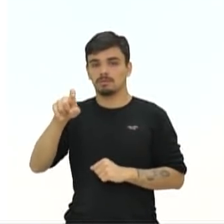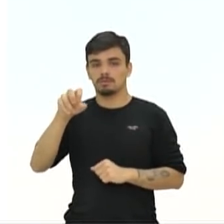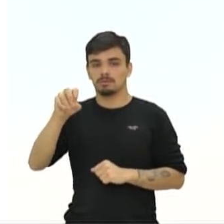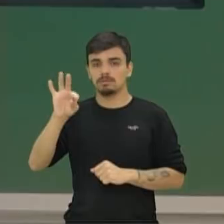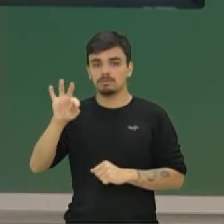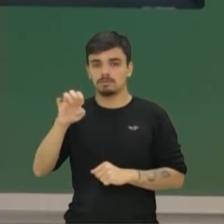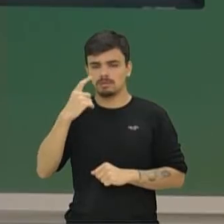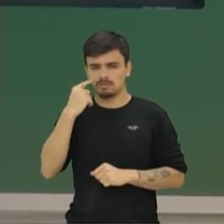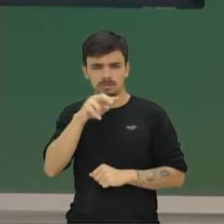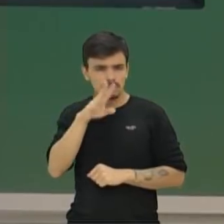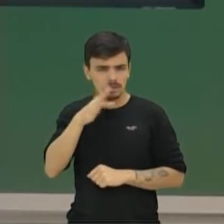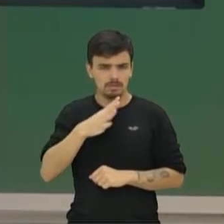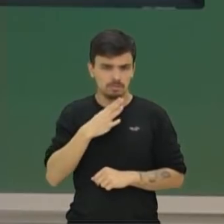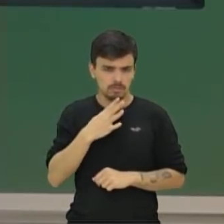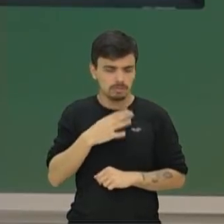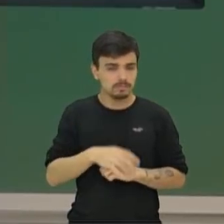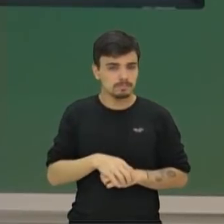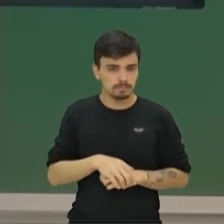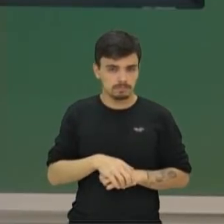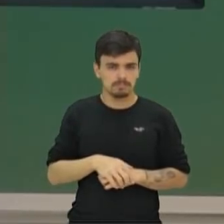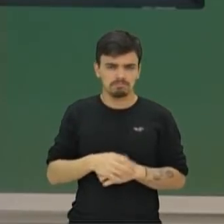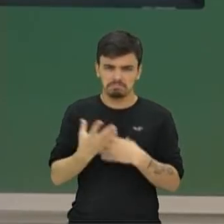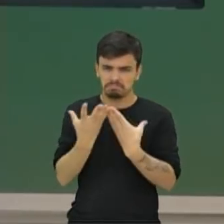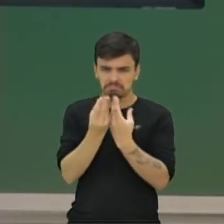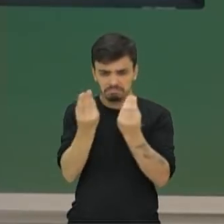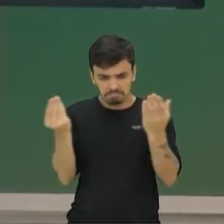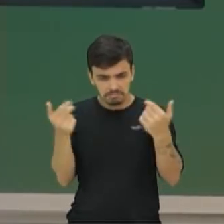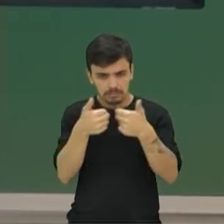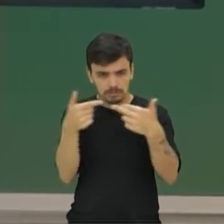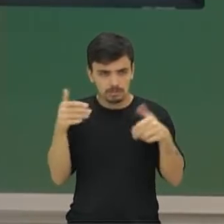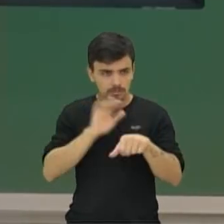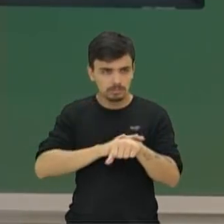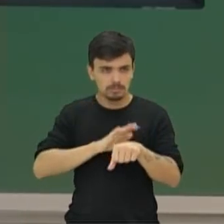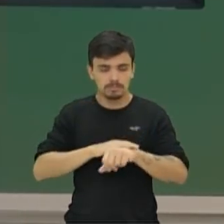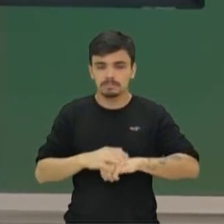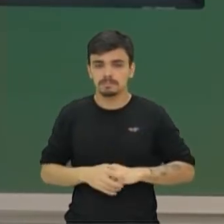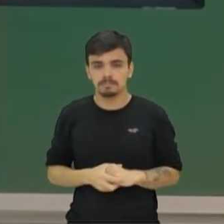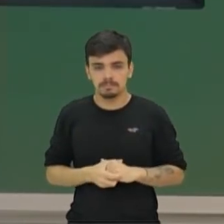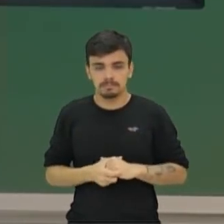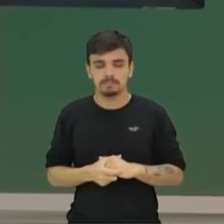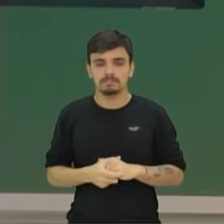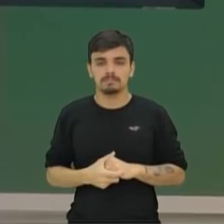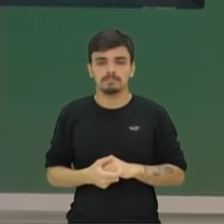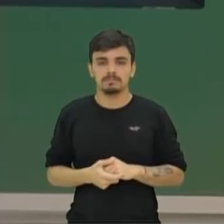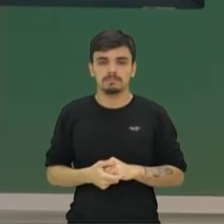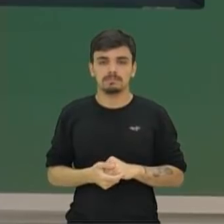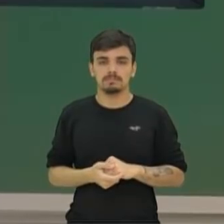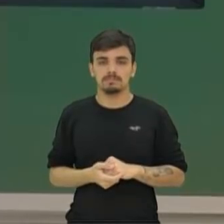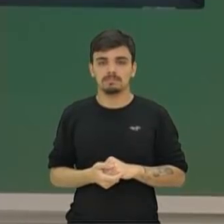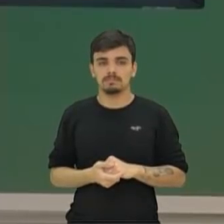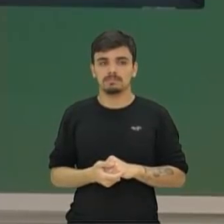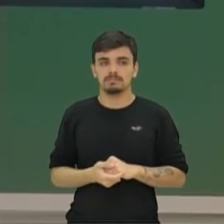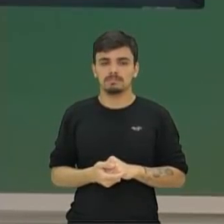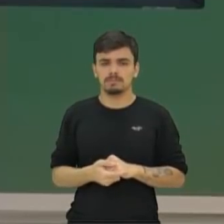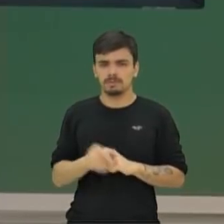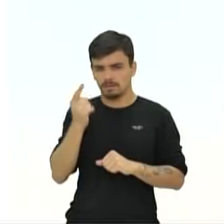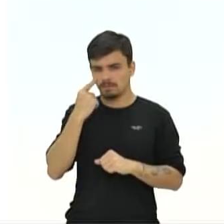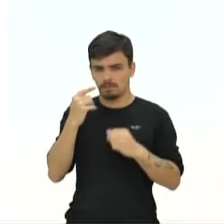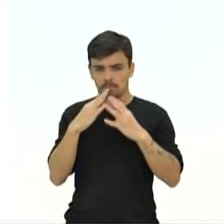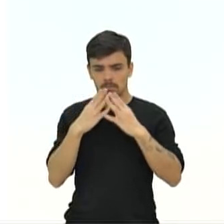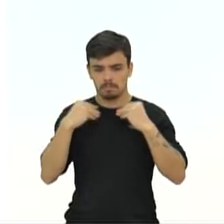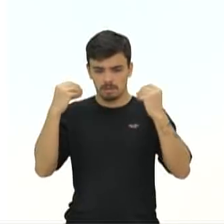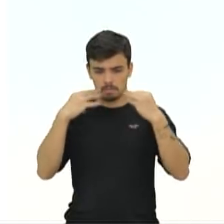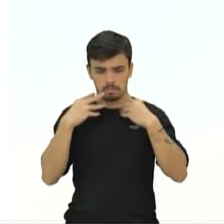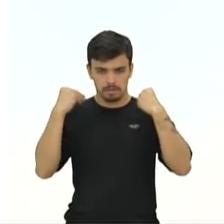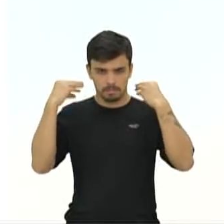mesmo? Também é dessa época. Nossa, quanta coisa, né, professora? Olha lá, essas golas, né? Eles usavam